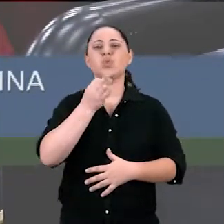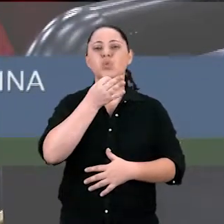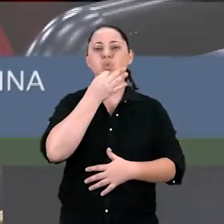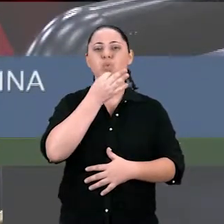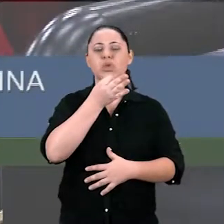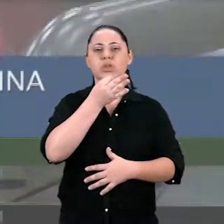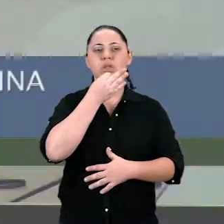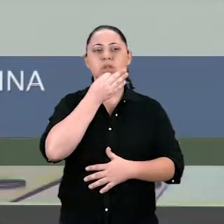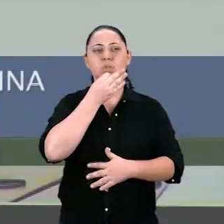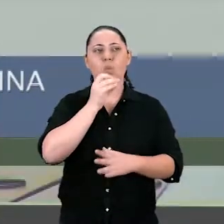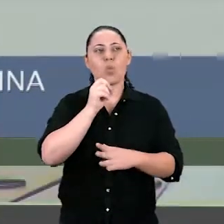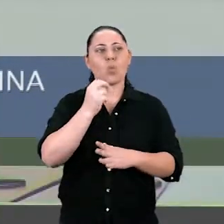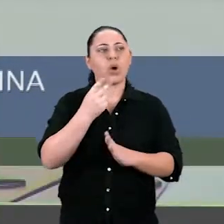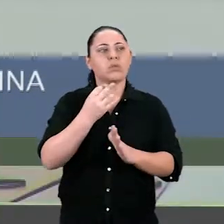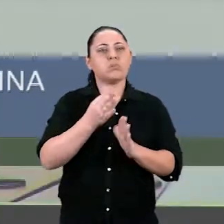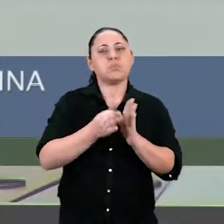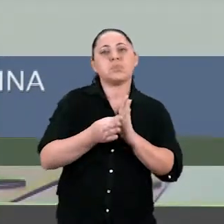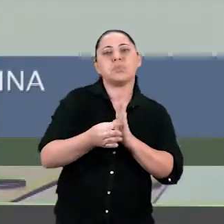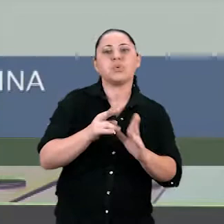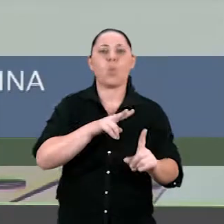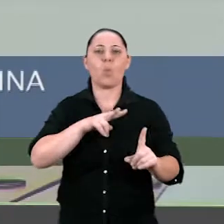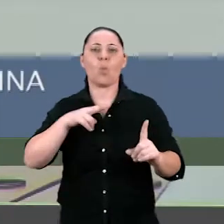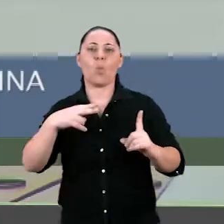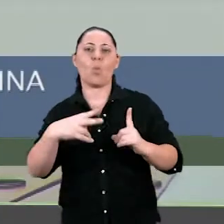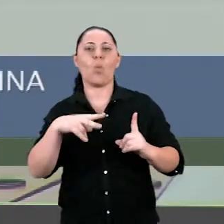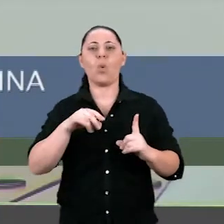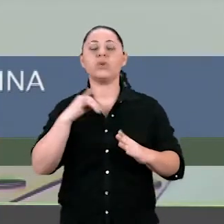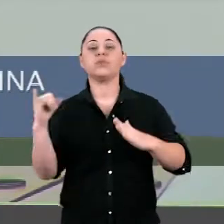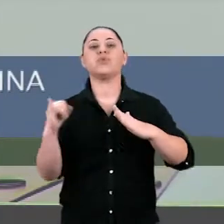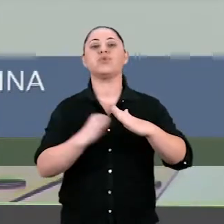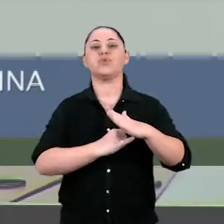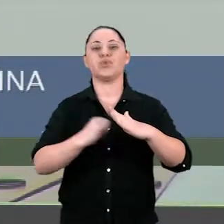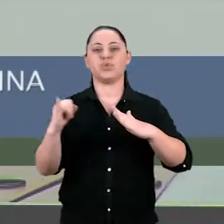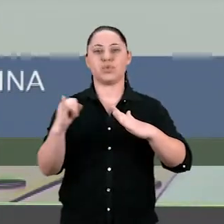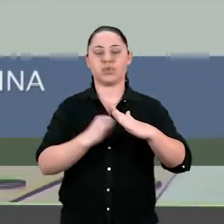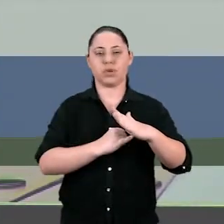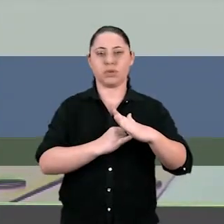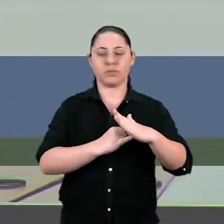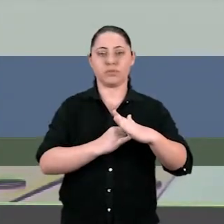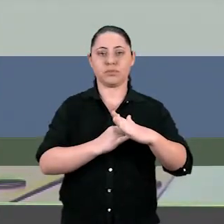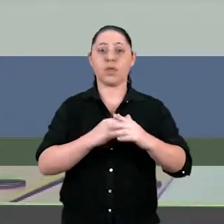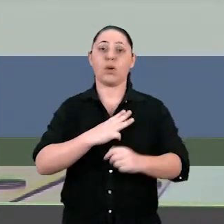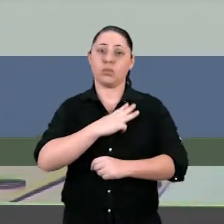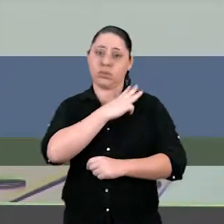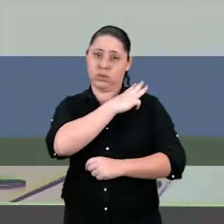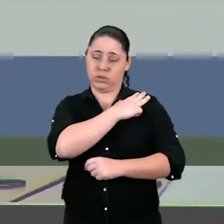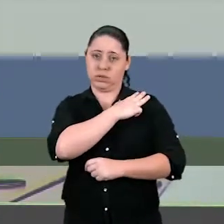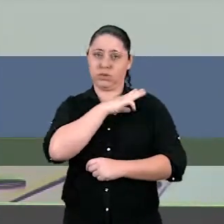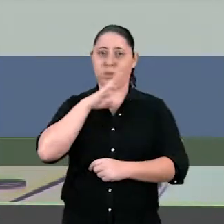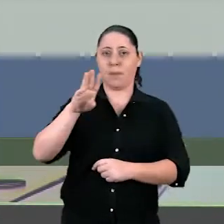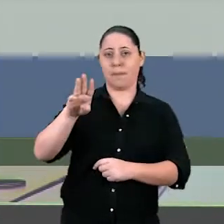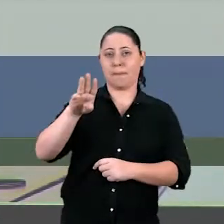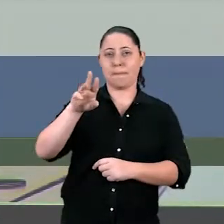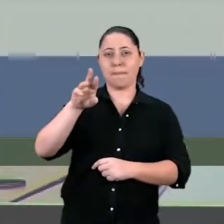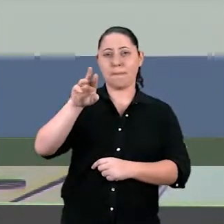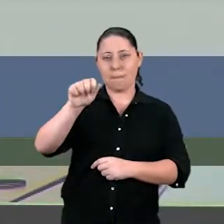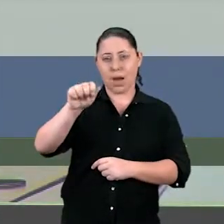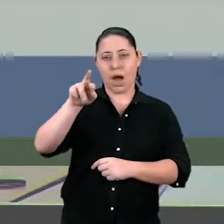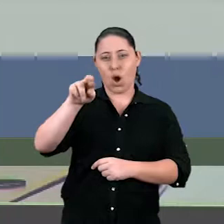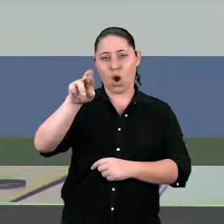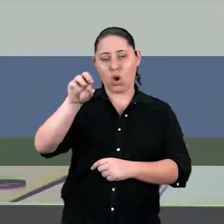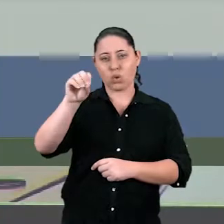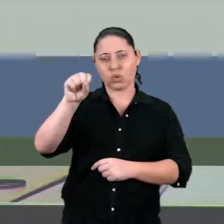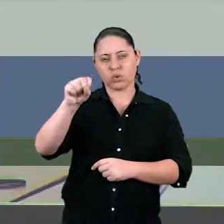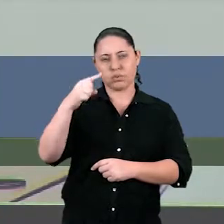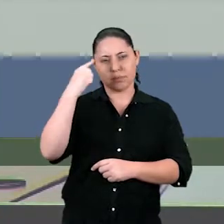reflexão sobre instituições. O ministro Barroso ele pensa de forma mais ampla as instituições. Então, eu